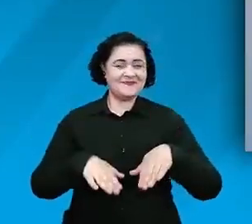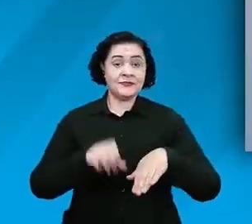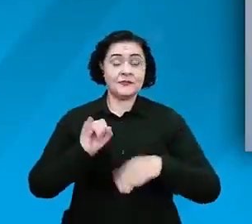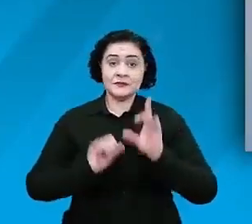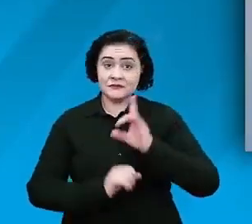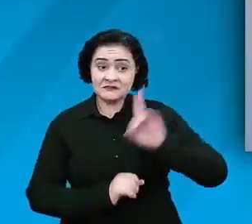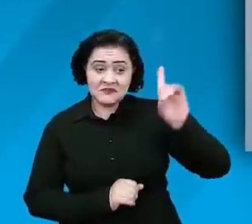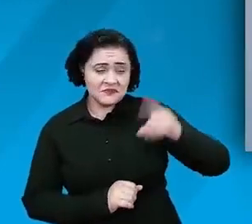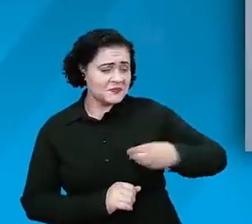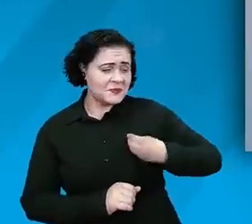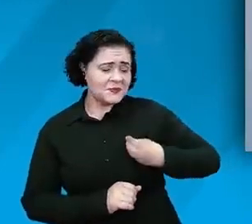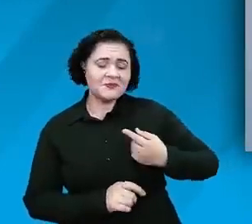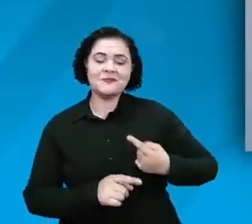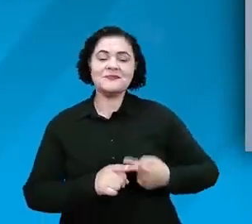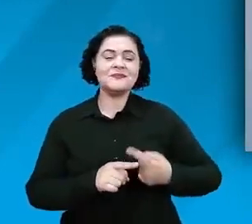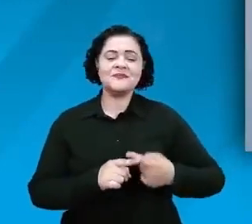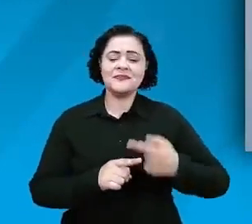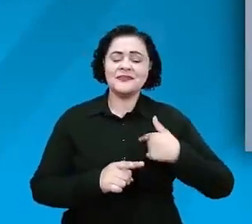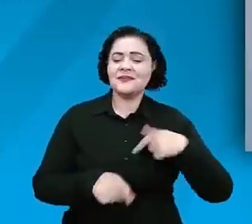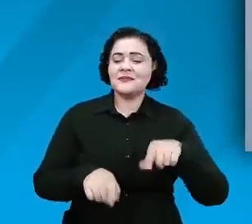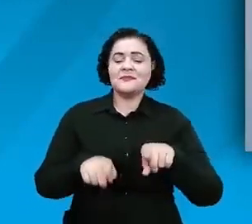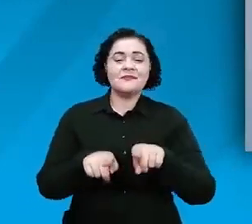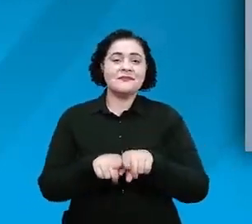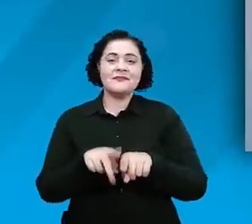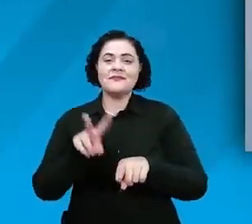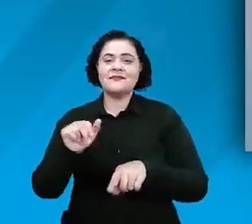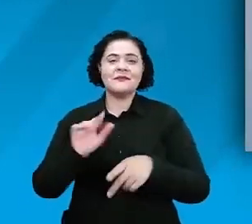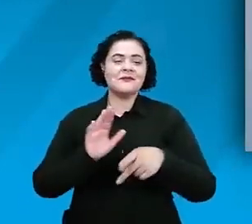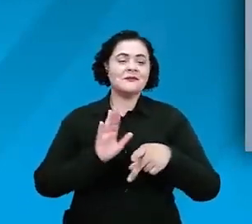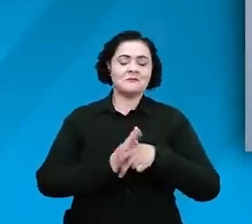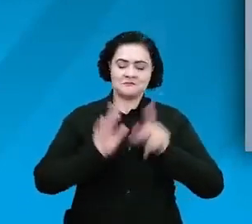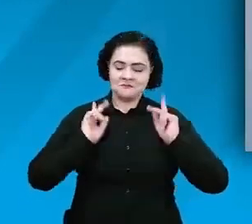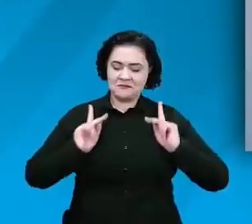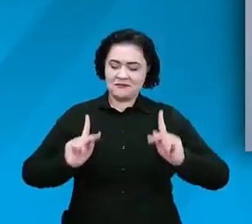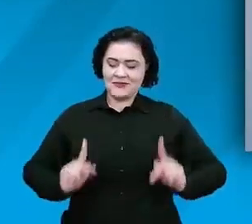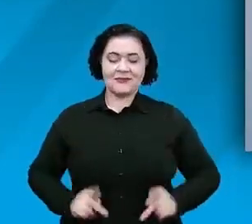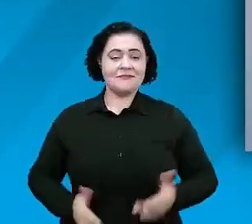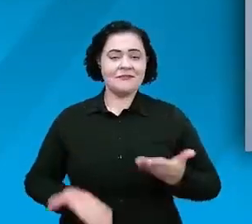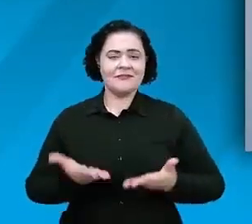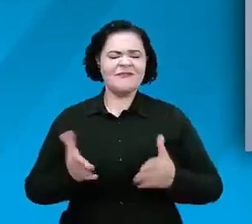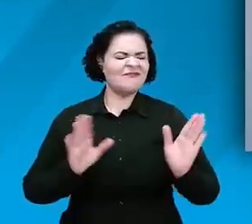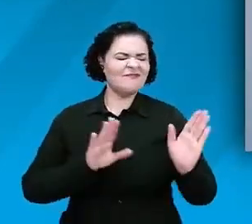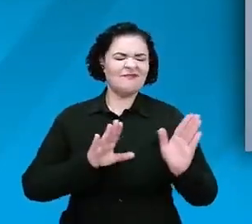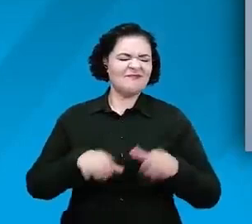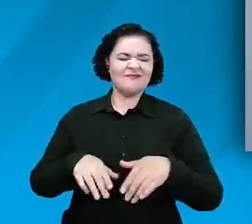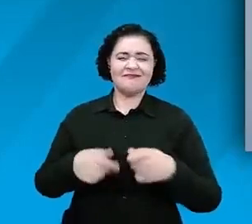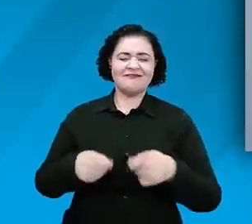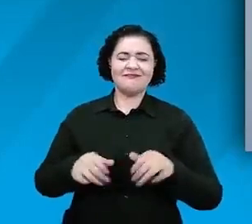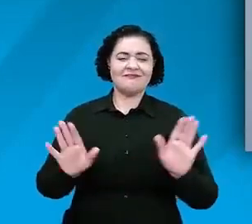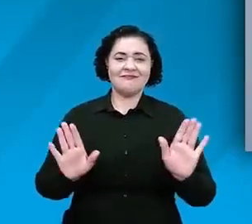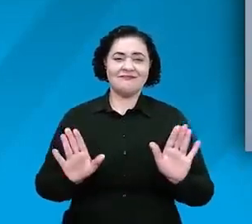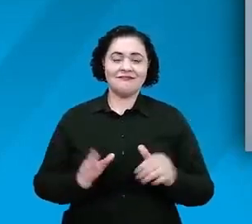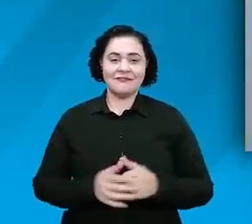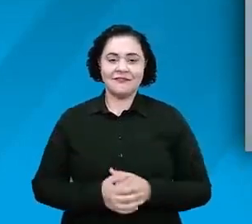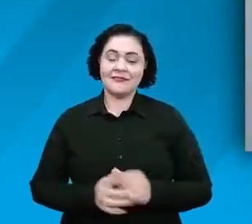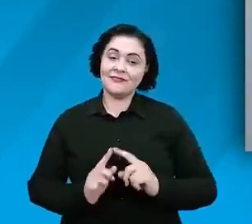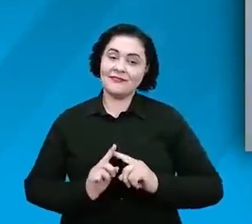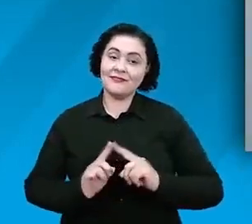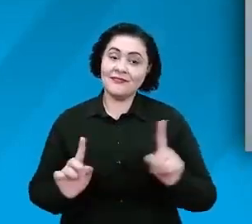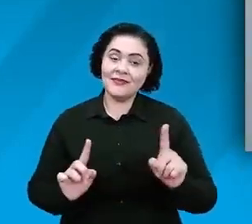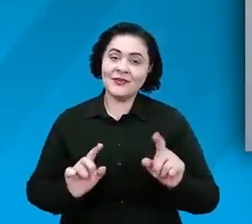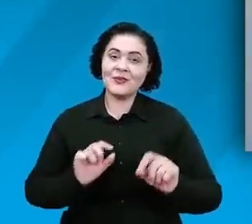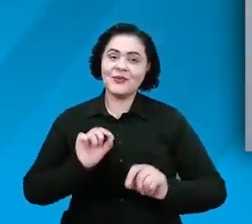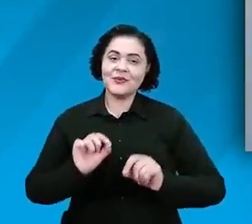se Deus não existe, então por que que eu vou ter que ter uma conduta equilibrada? E por conta disso, eu